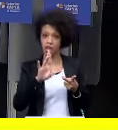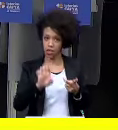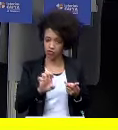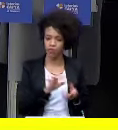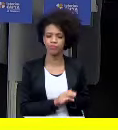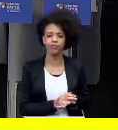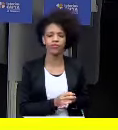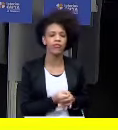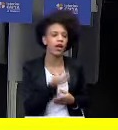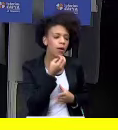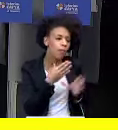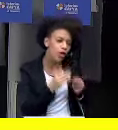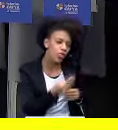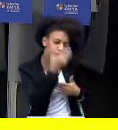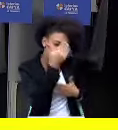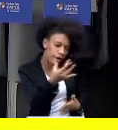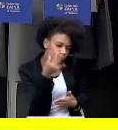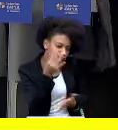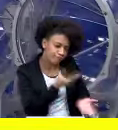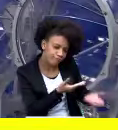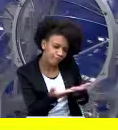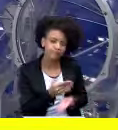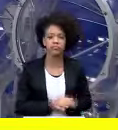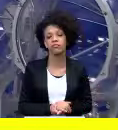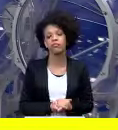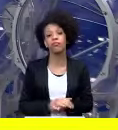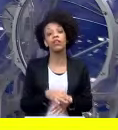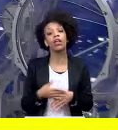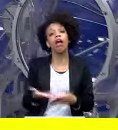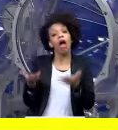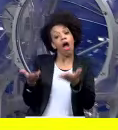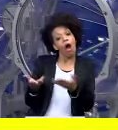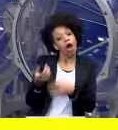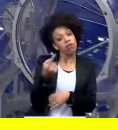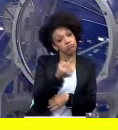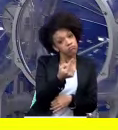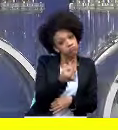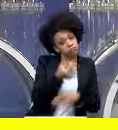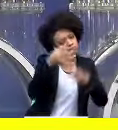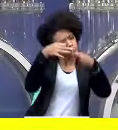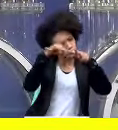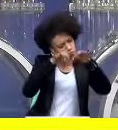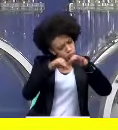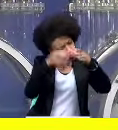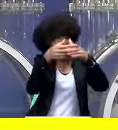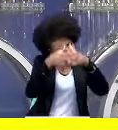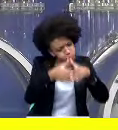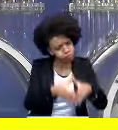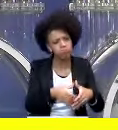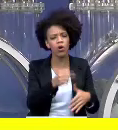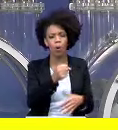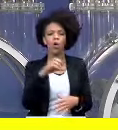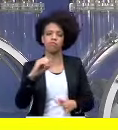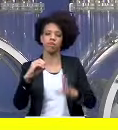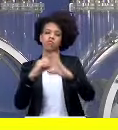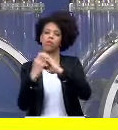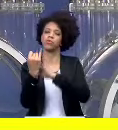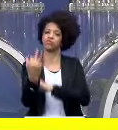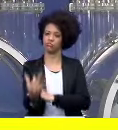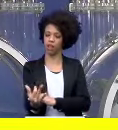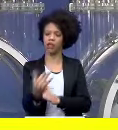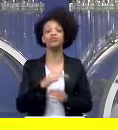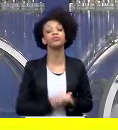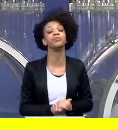de Jesus. Boa noite, muito obrigada. Desse outro lado, o globo número 1 foi carregado com 80 bolas numeradas de 01